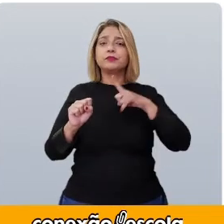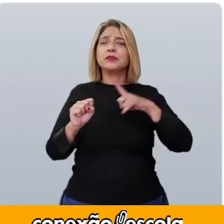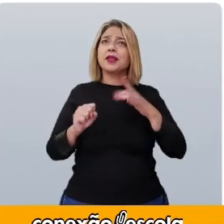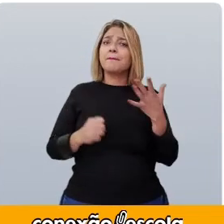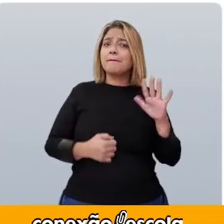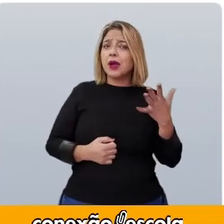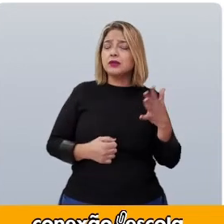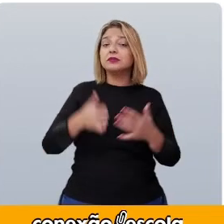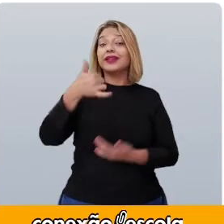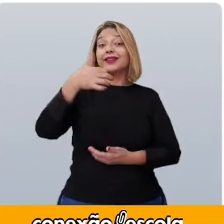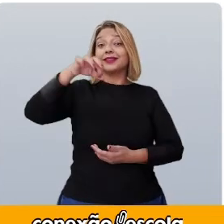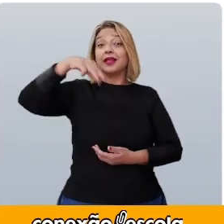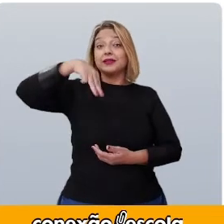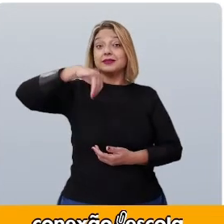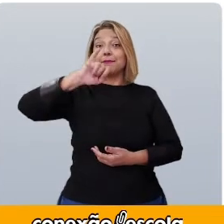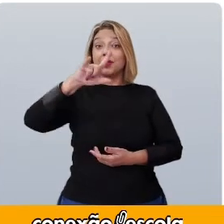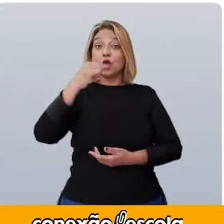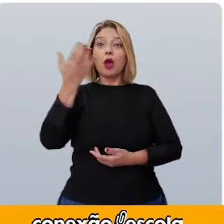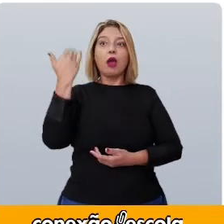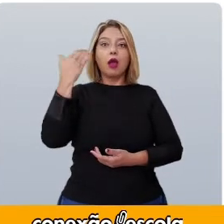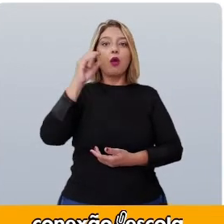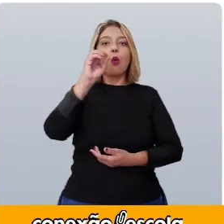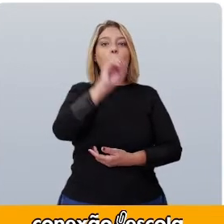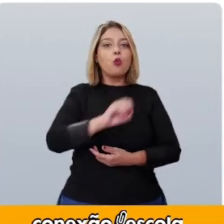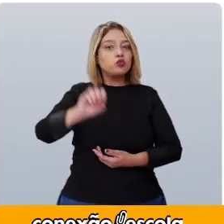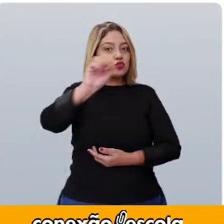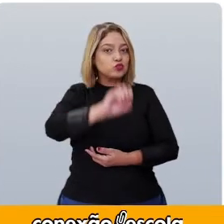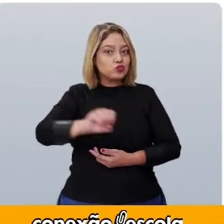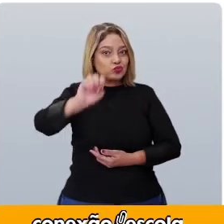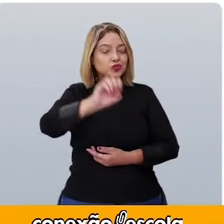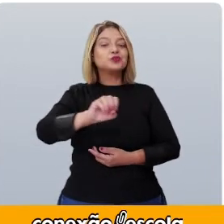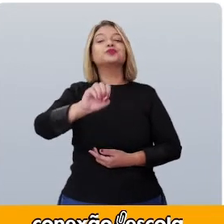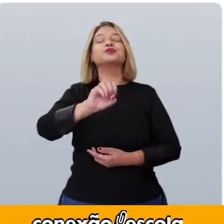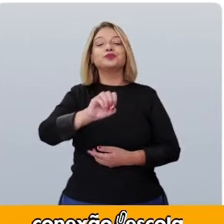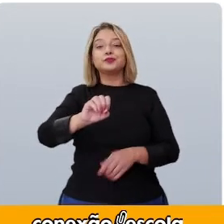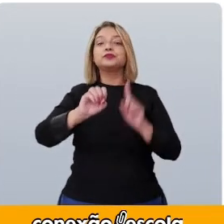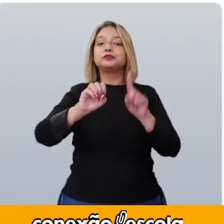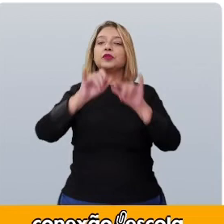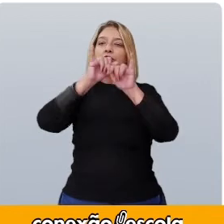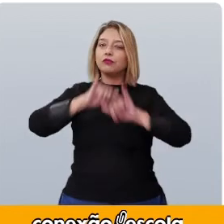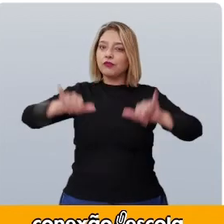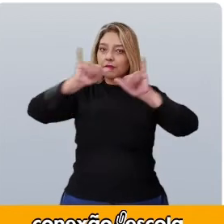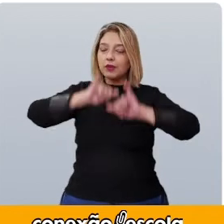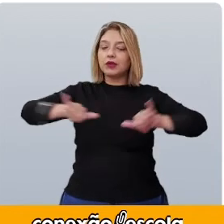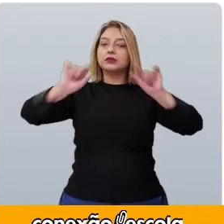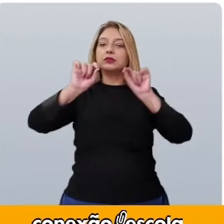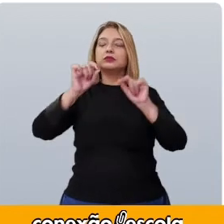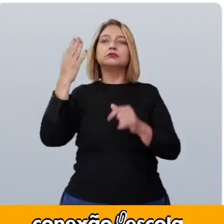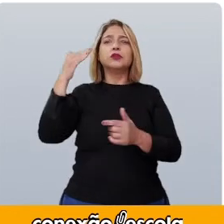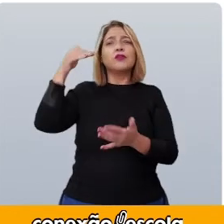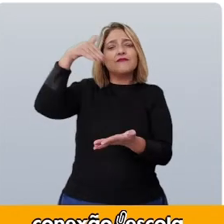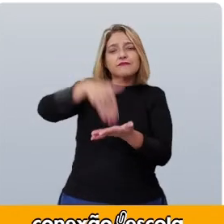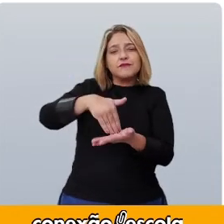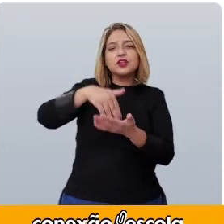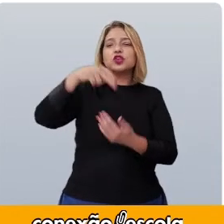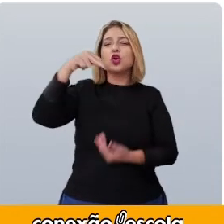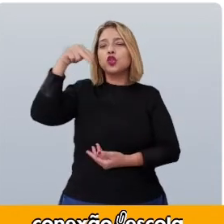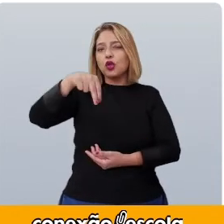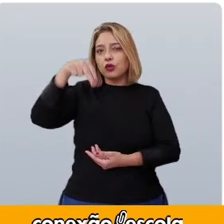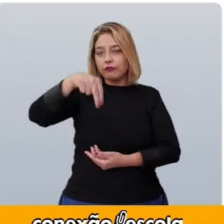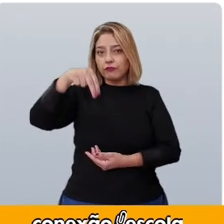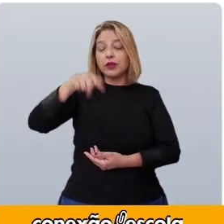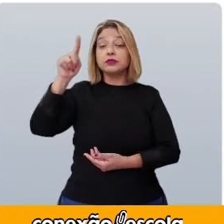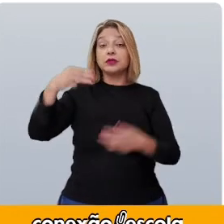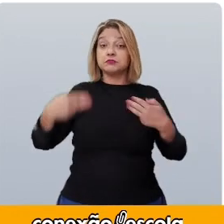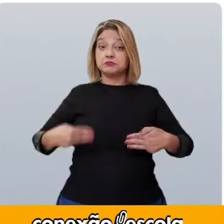quase 10 milhões em outubro, segundo informações divulgadas no fim de novembro pelo Ministério